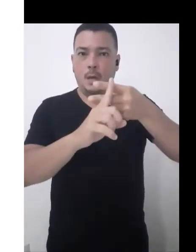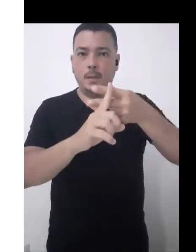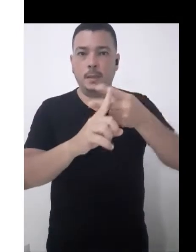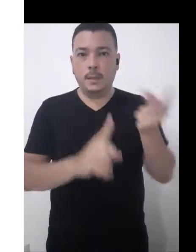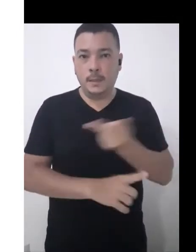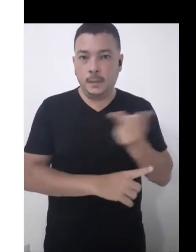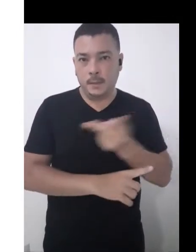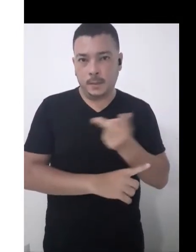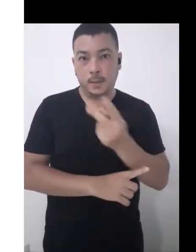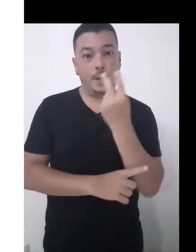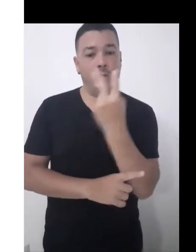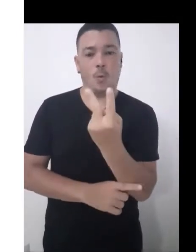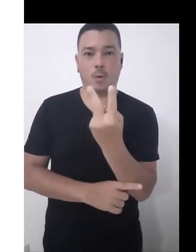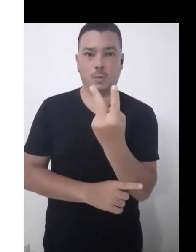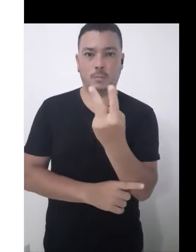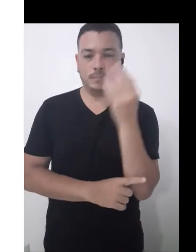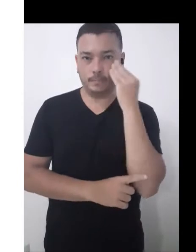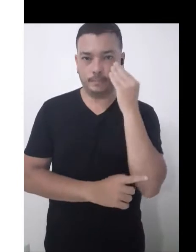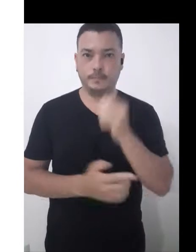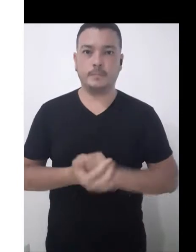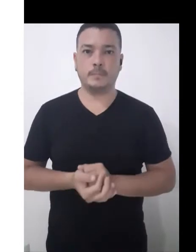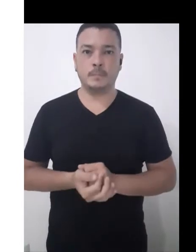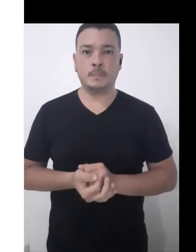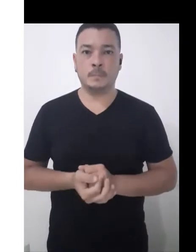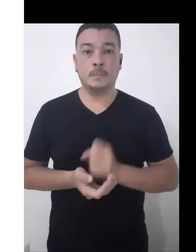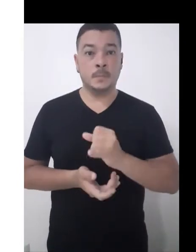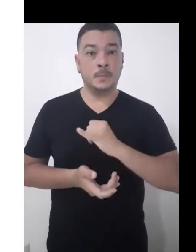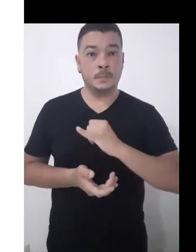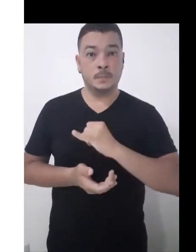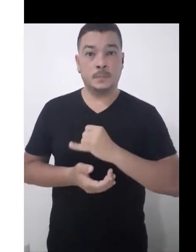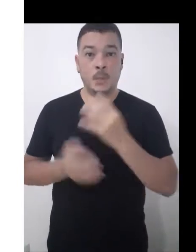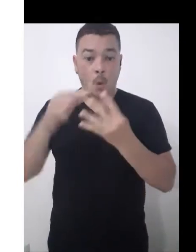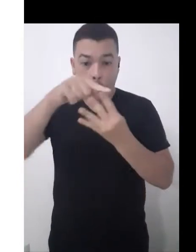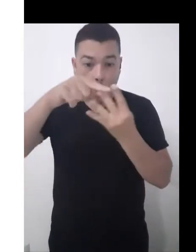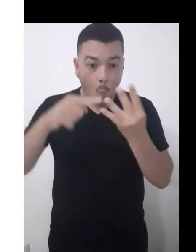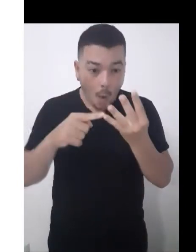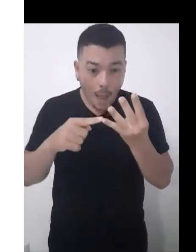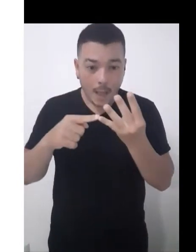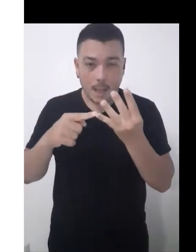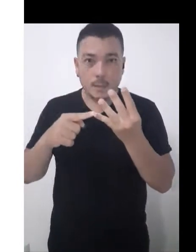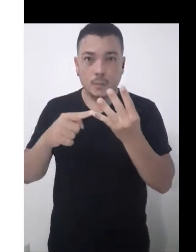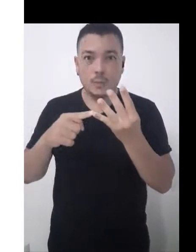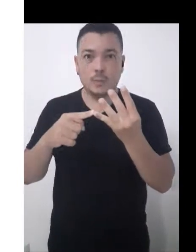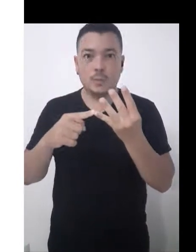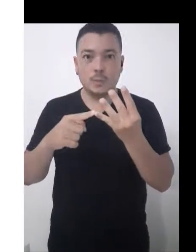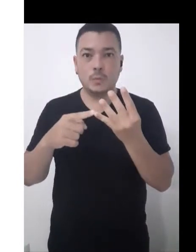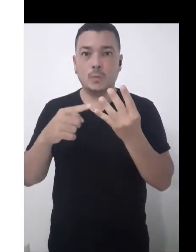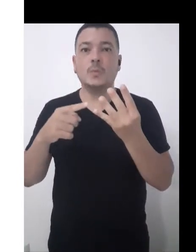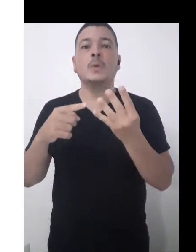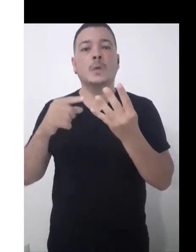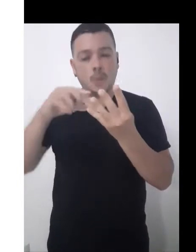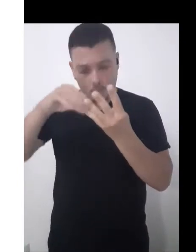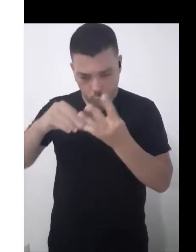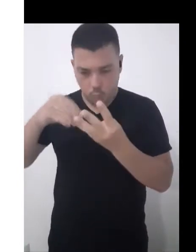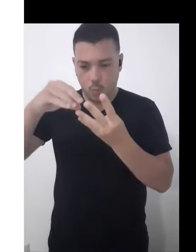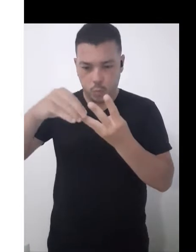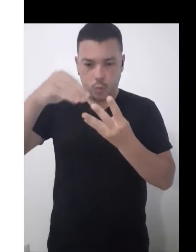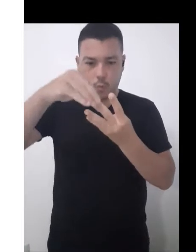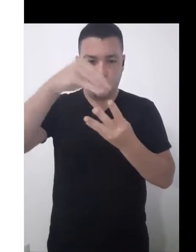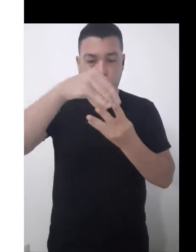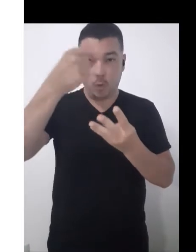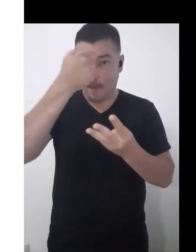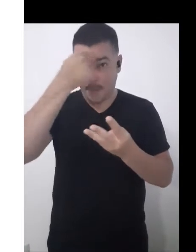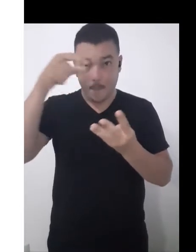de transferência de dados. Se eu tenho 4 canais, melhor ainda, quando eu encaixar 4 módulos de memória, o